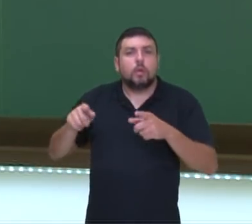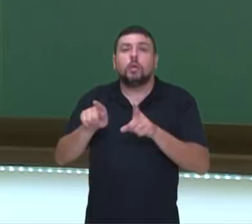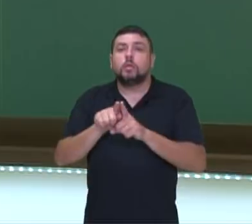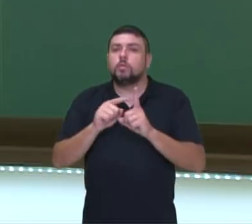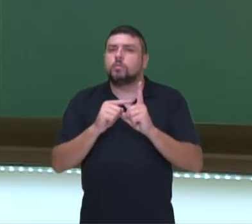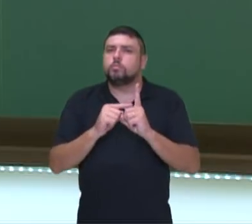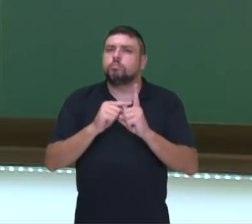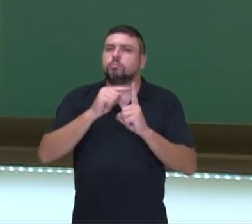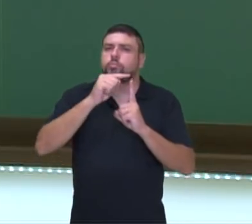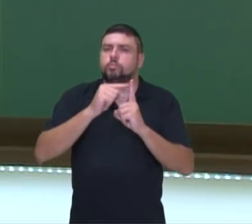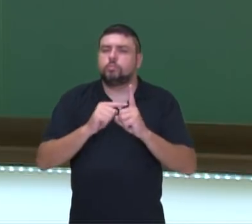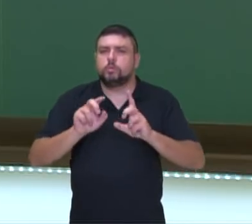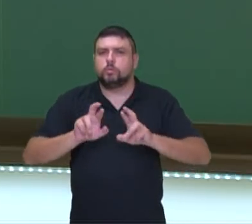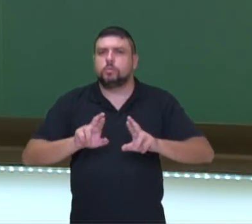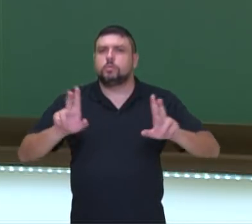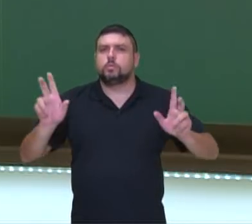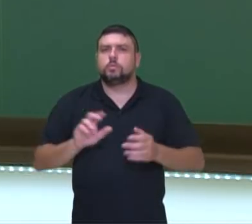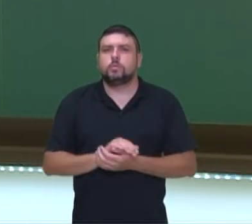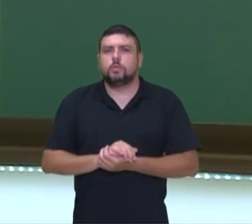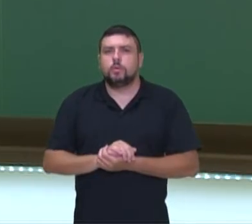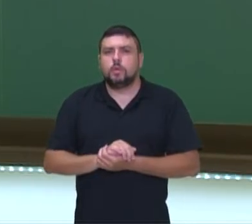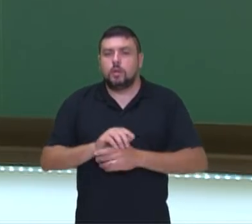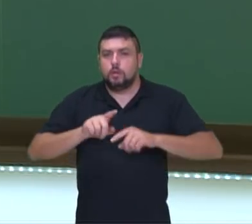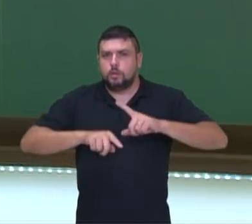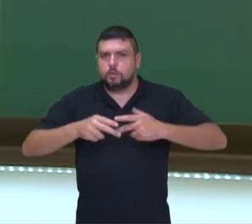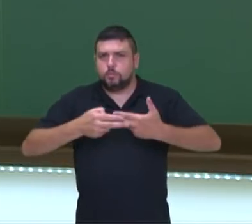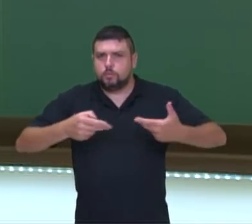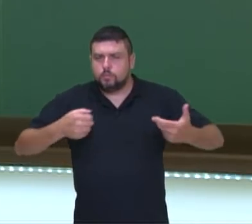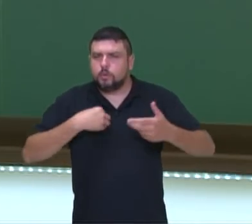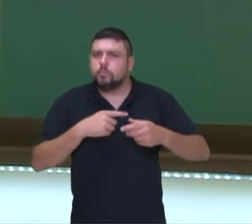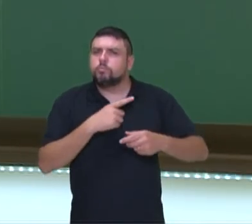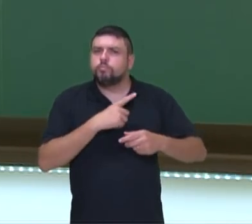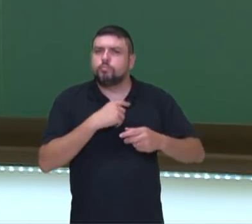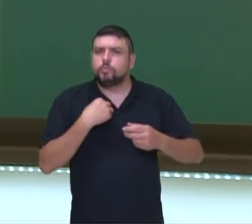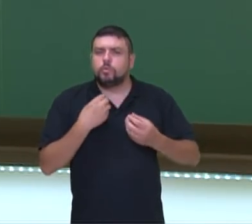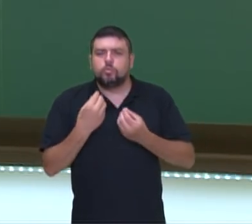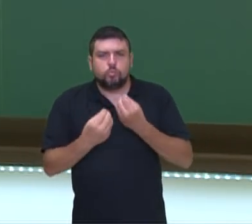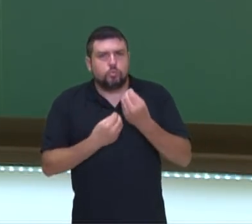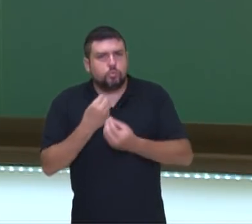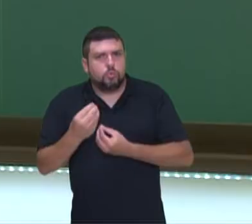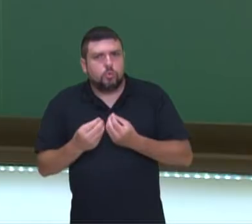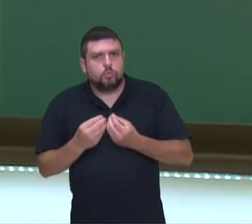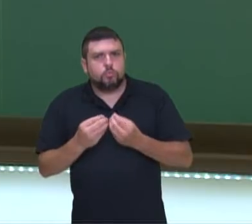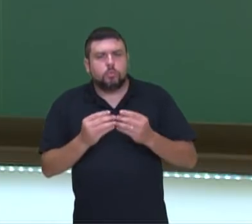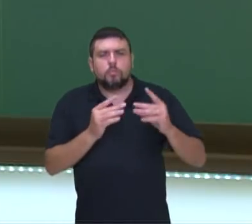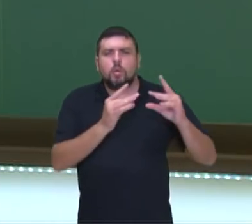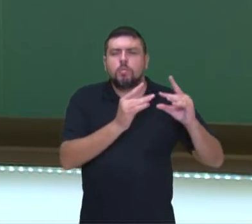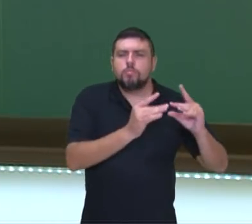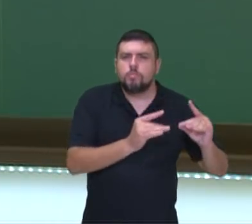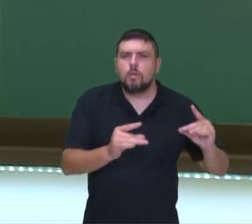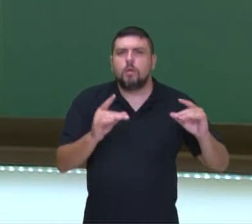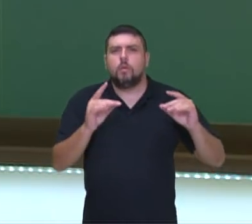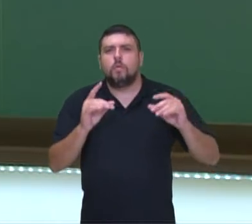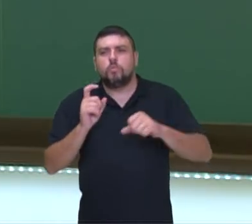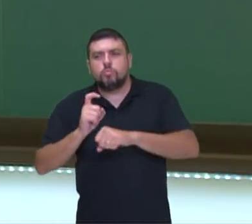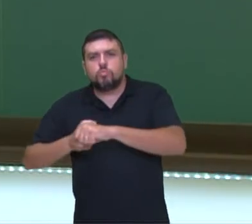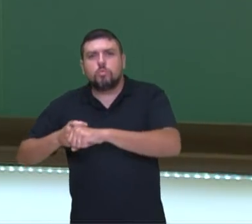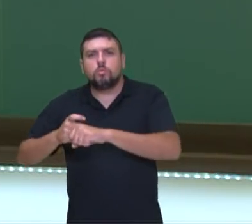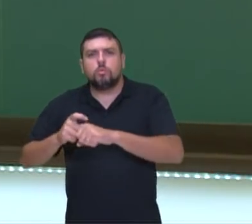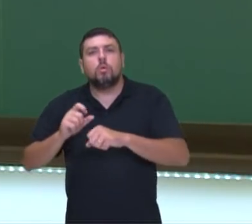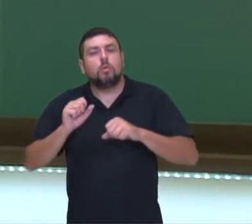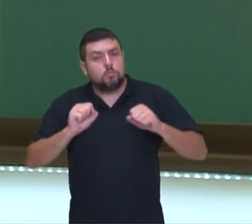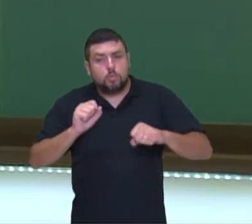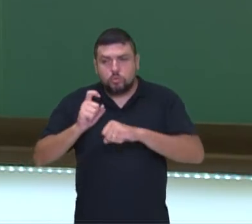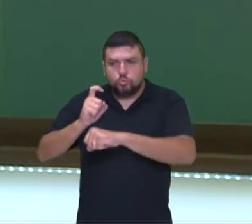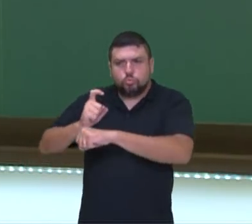temperaturas diferentes, que faz com que esses materiais se apresentem em estados físicos diferentes. Pode estar no estado